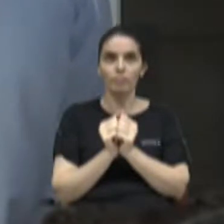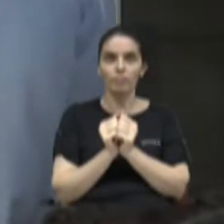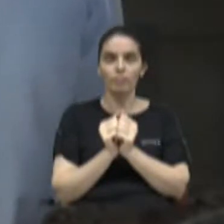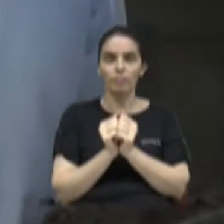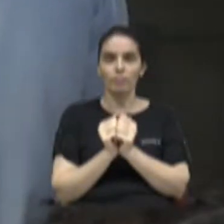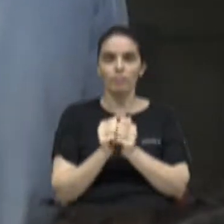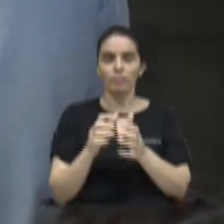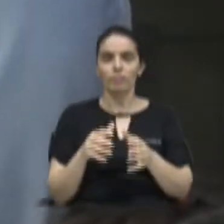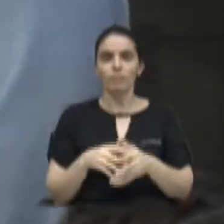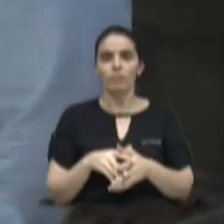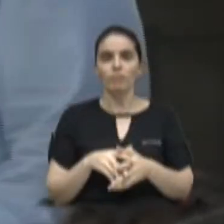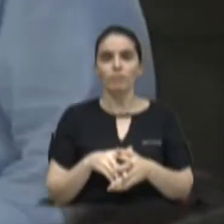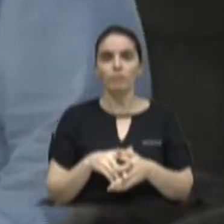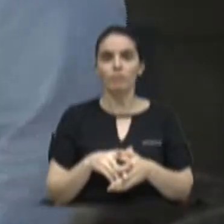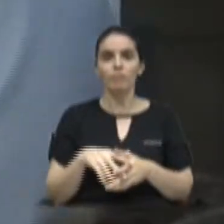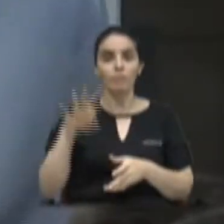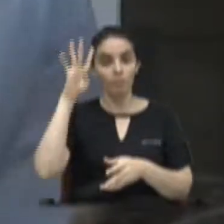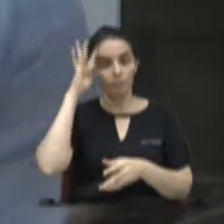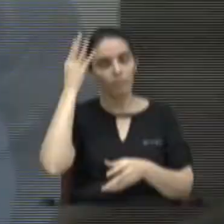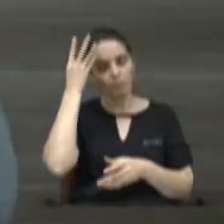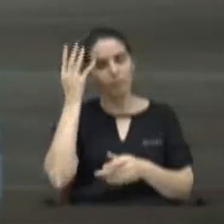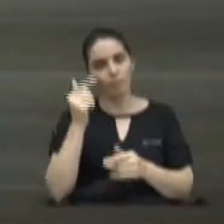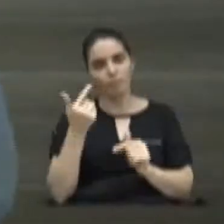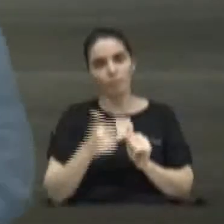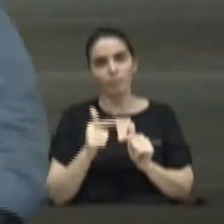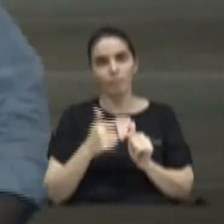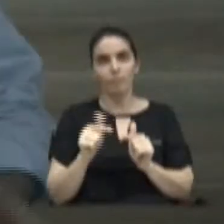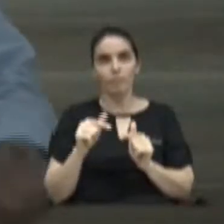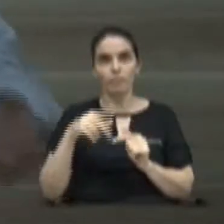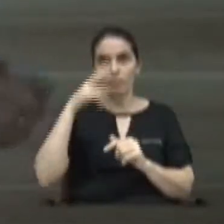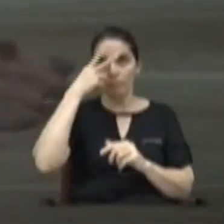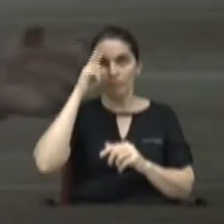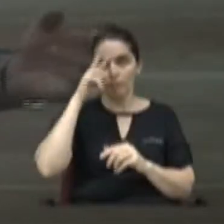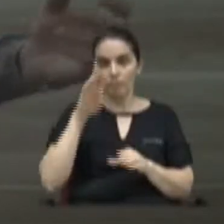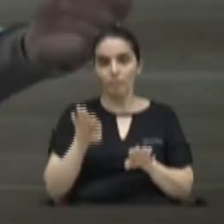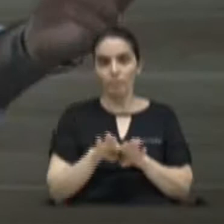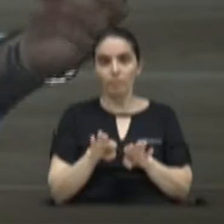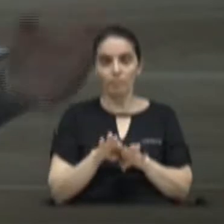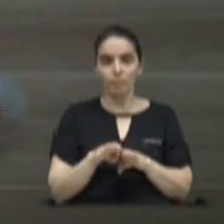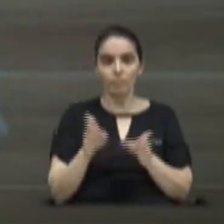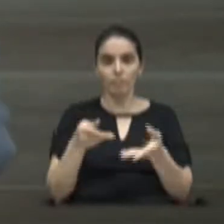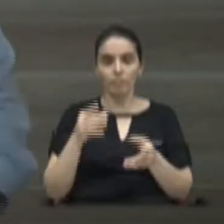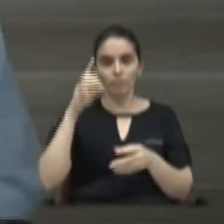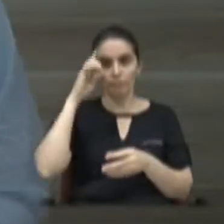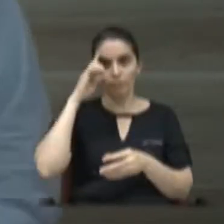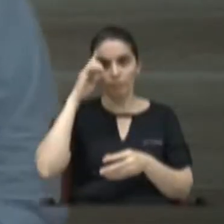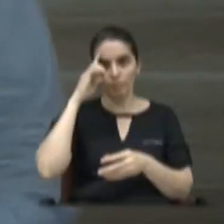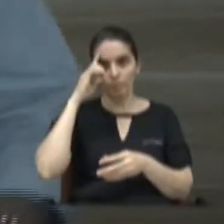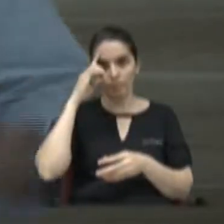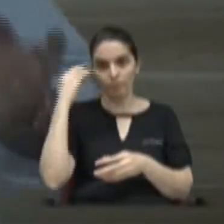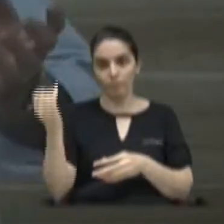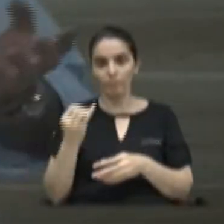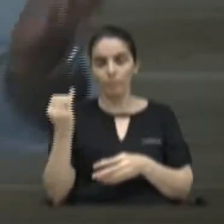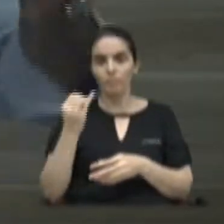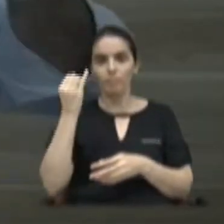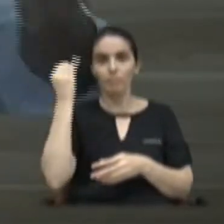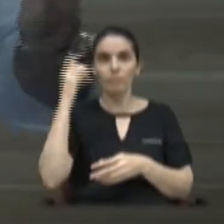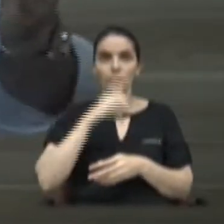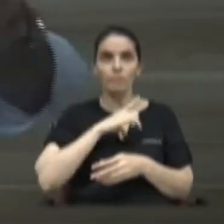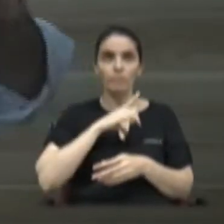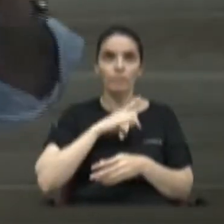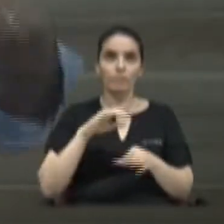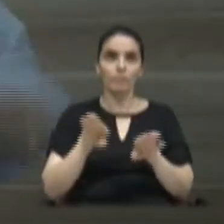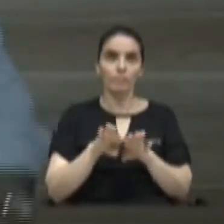a gente vai ter uma solução para essas pessoas. E lembrar também que hoje foi um dia, o assunto foi tão importante que tivemos a presença até